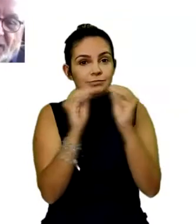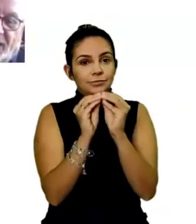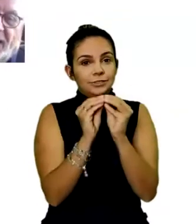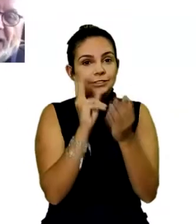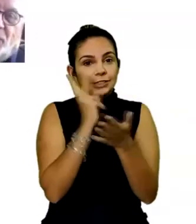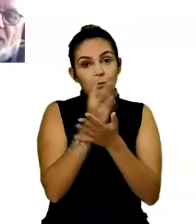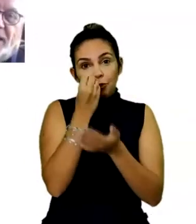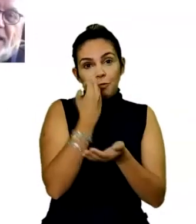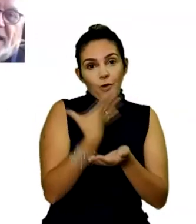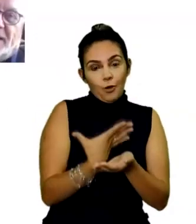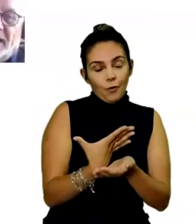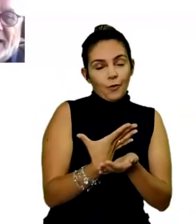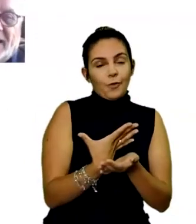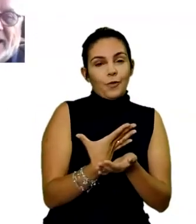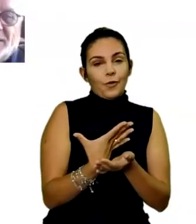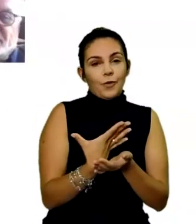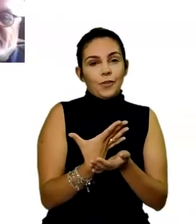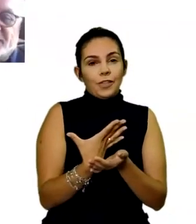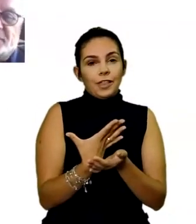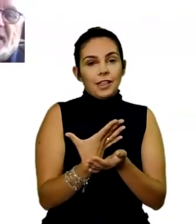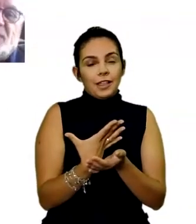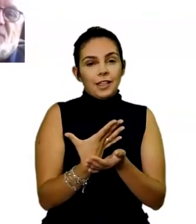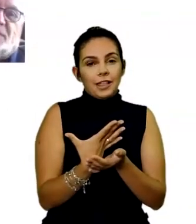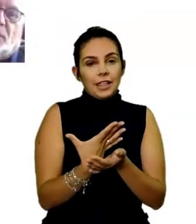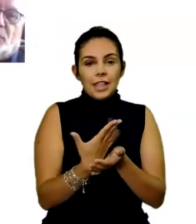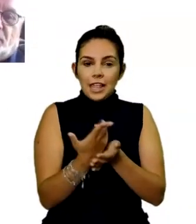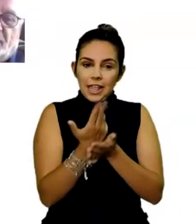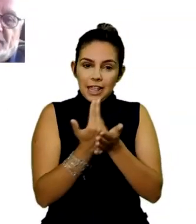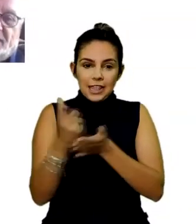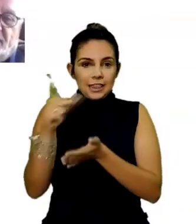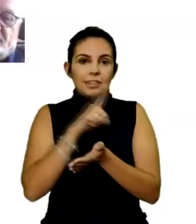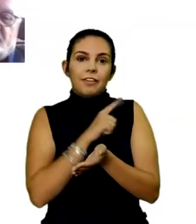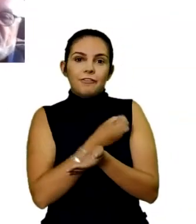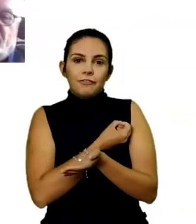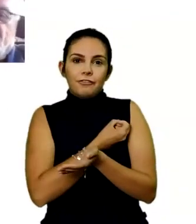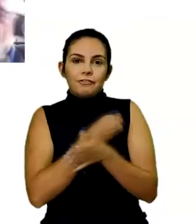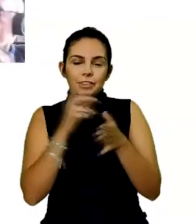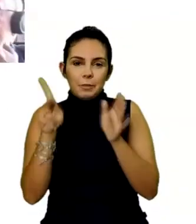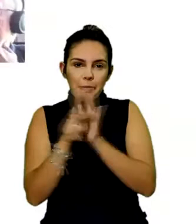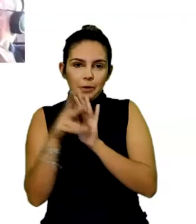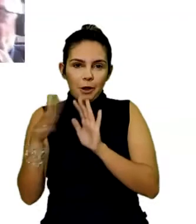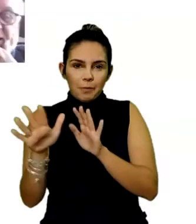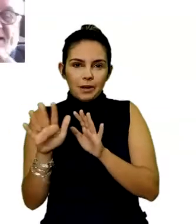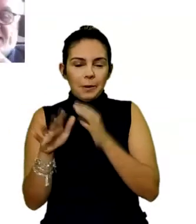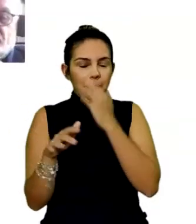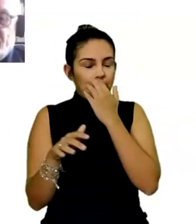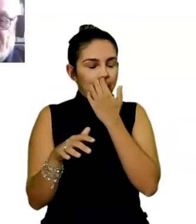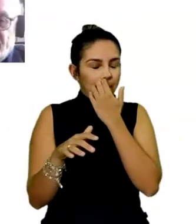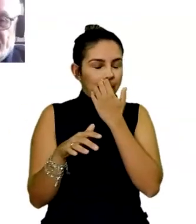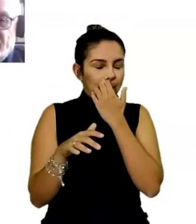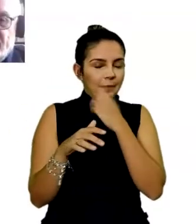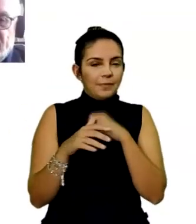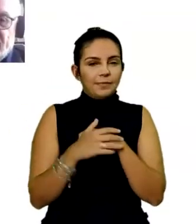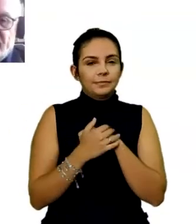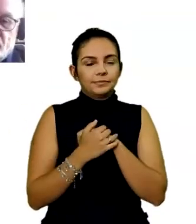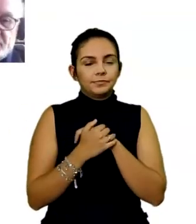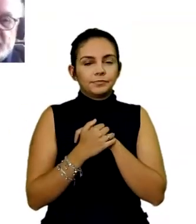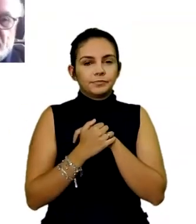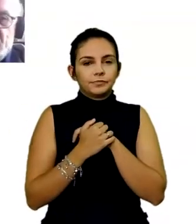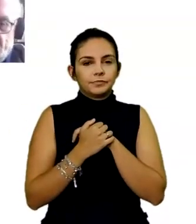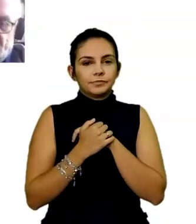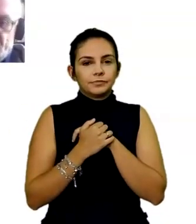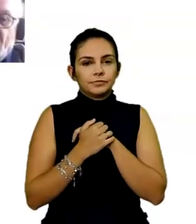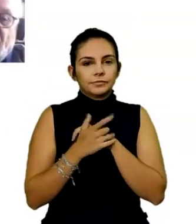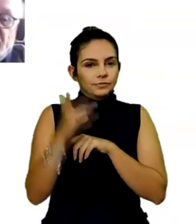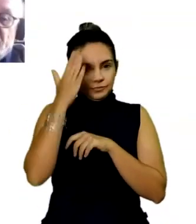sempre muito bom. Agora, a ilustração tem vida própria, né? Você vê a criança pequena, ela